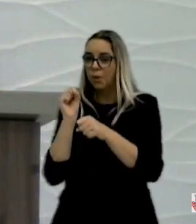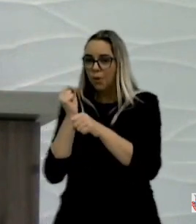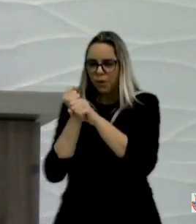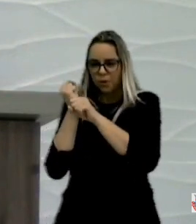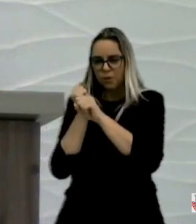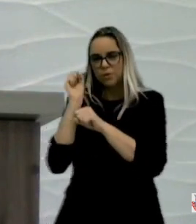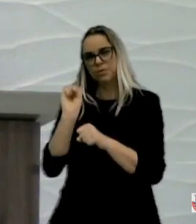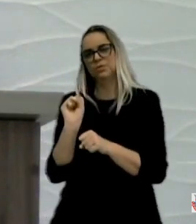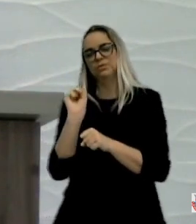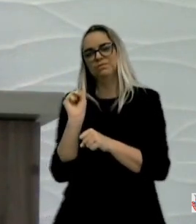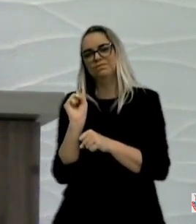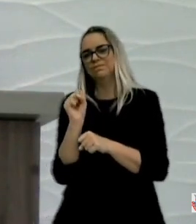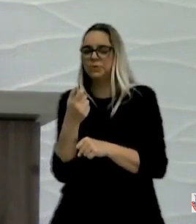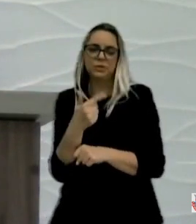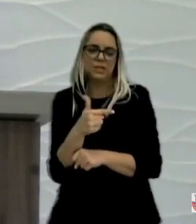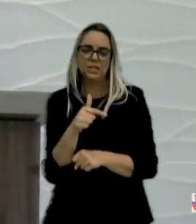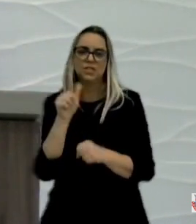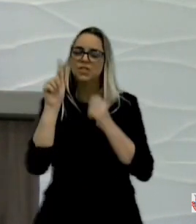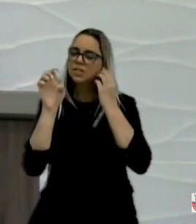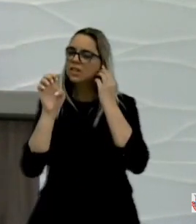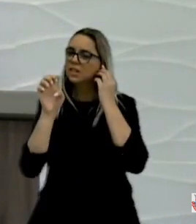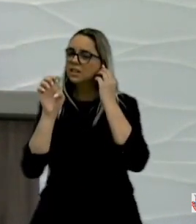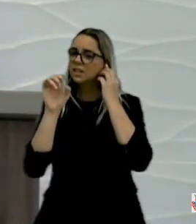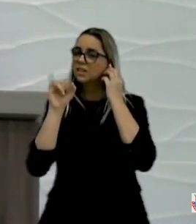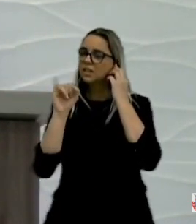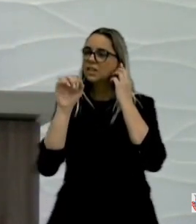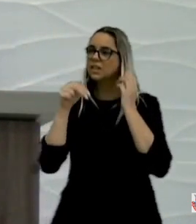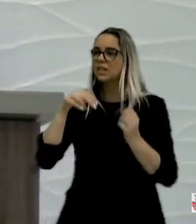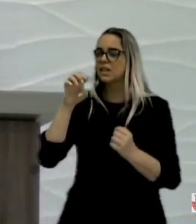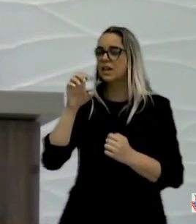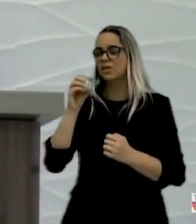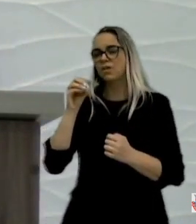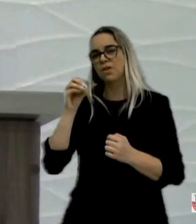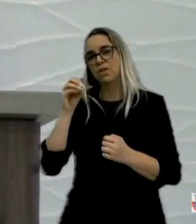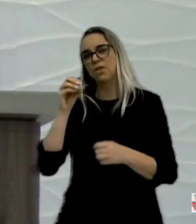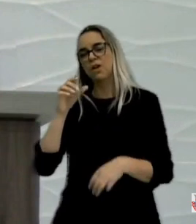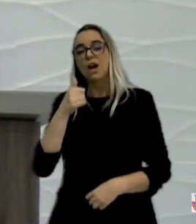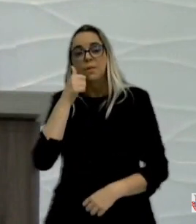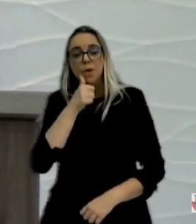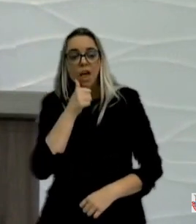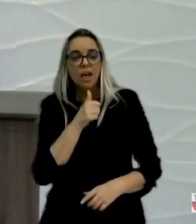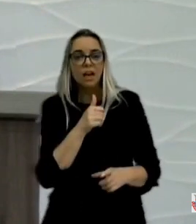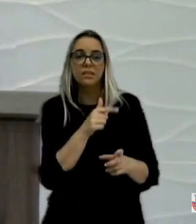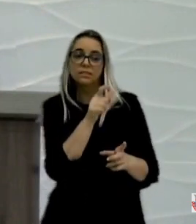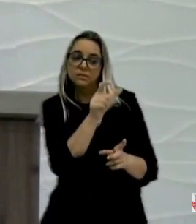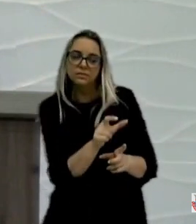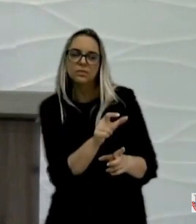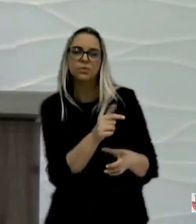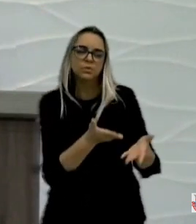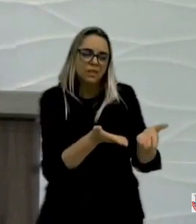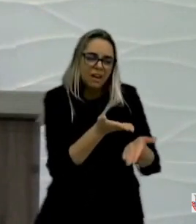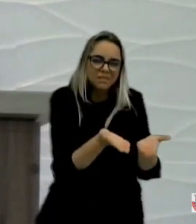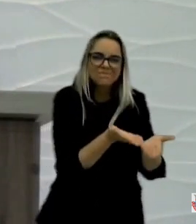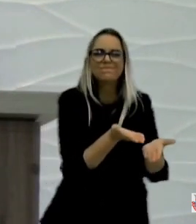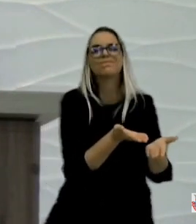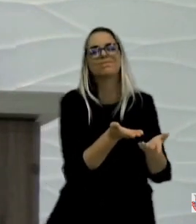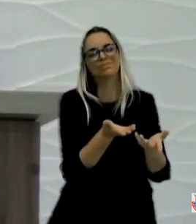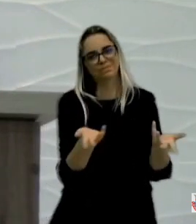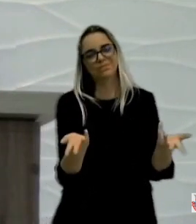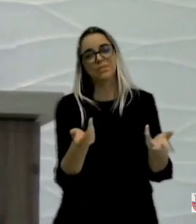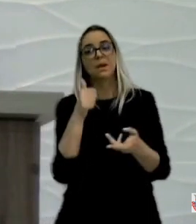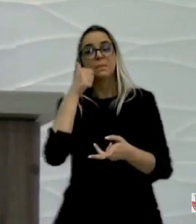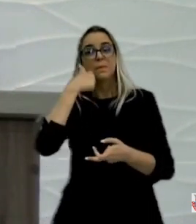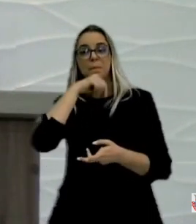sem ter uma ginecologista para atender as nossas mulheres do município. Quantas mães de